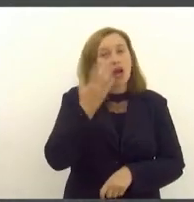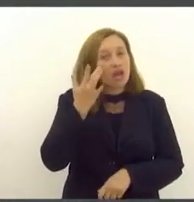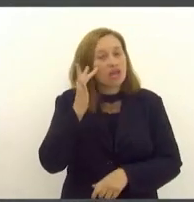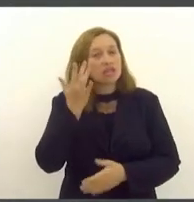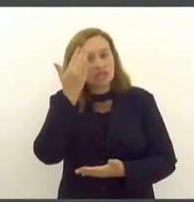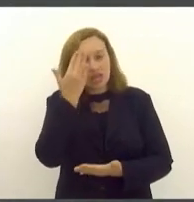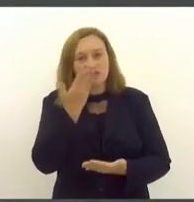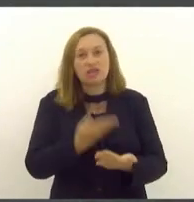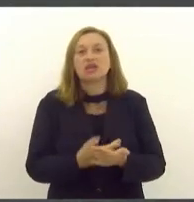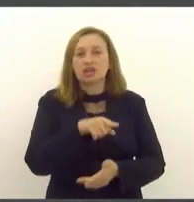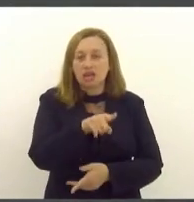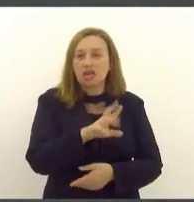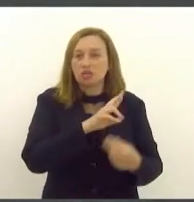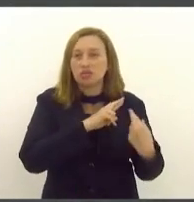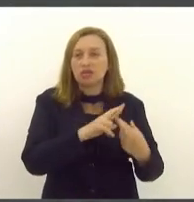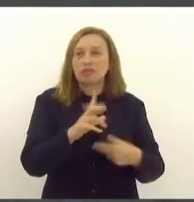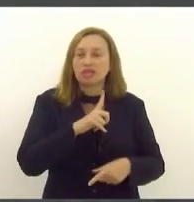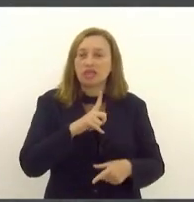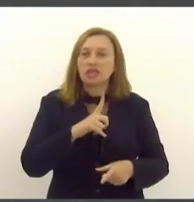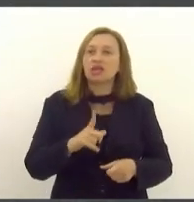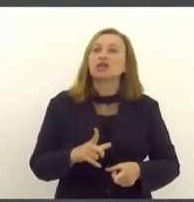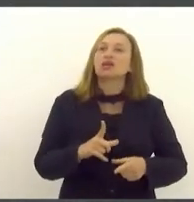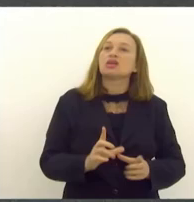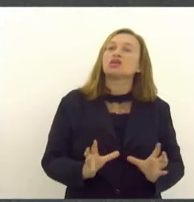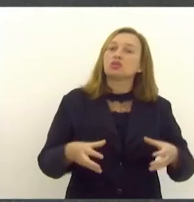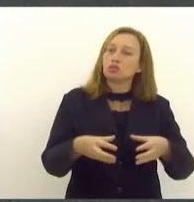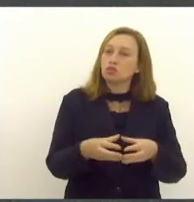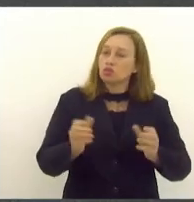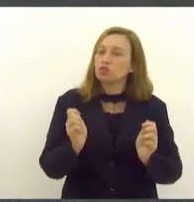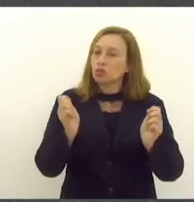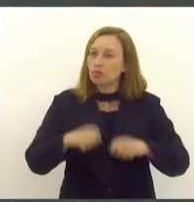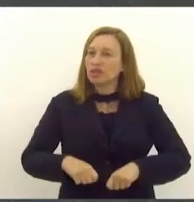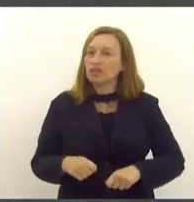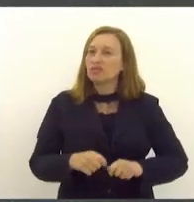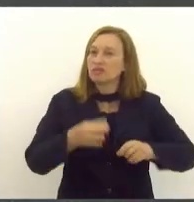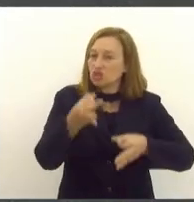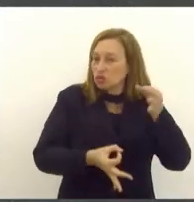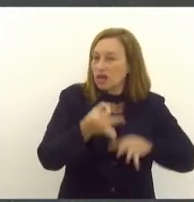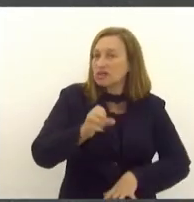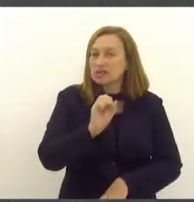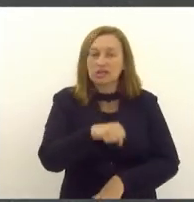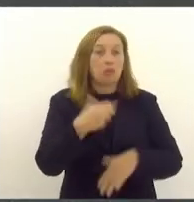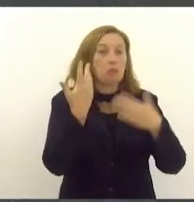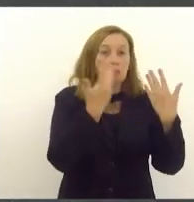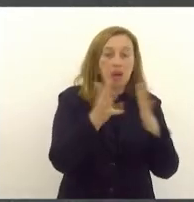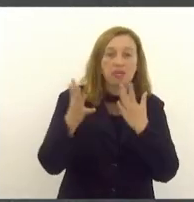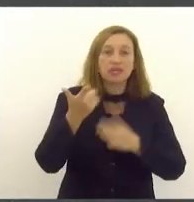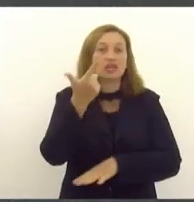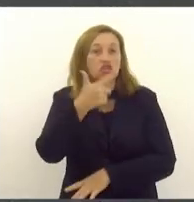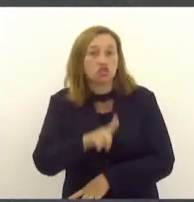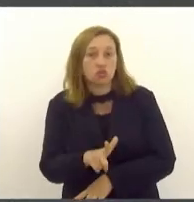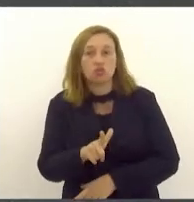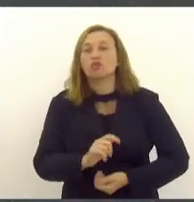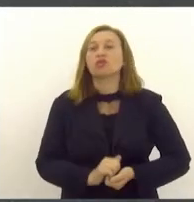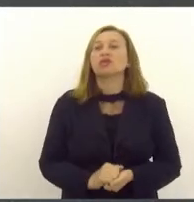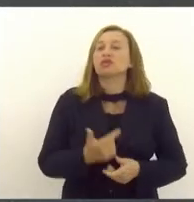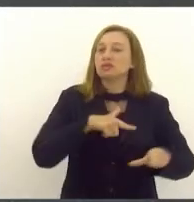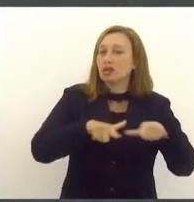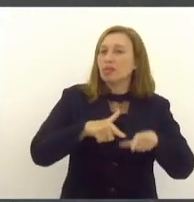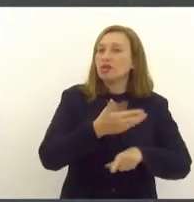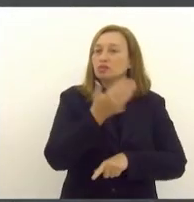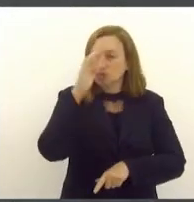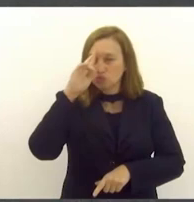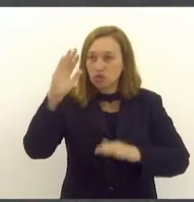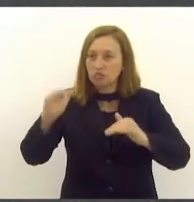ser responsabilizada por isso e os órgãos competentes devem julgar assim então parabenizar mais uma vez trabalho de